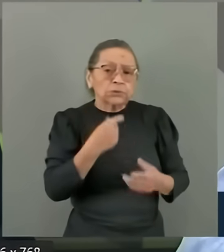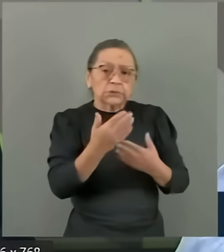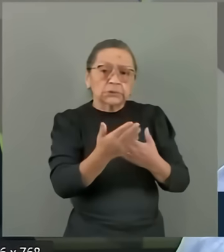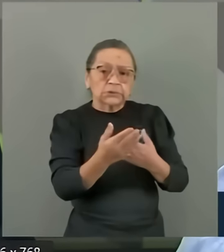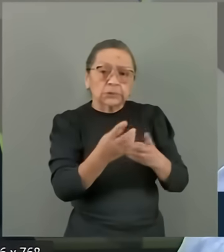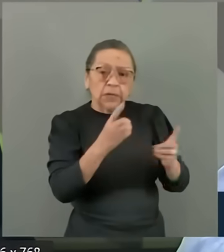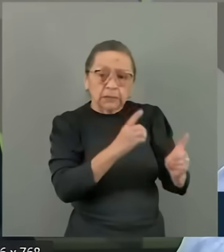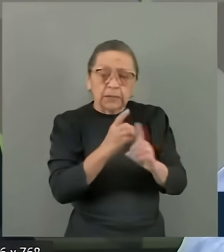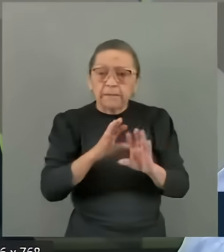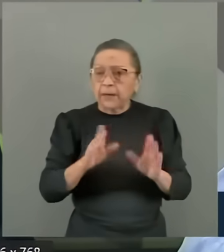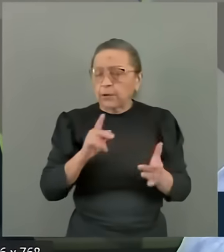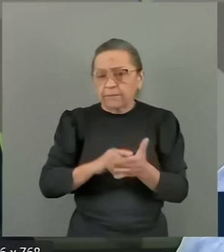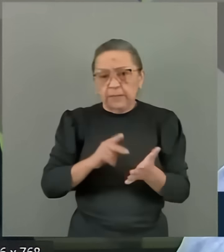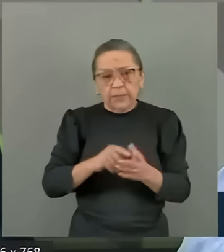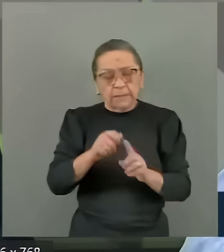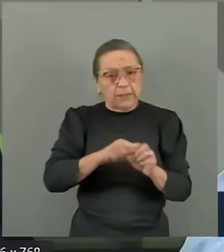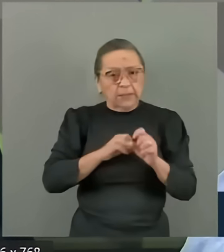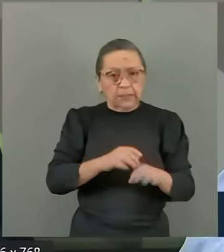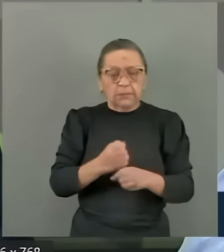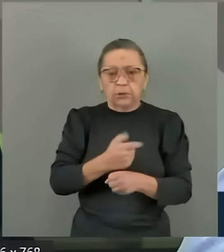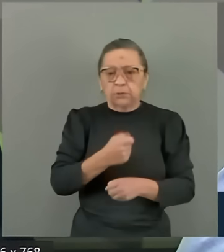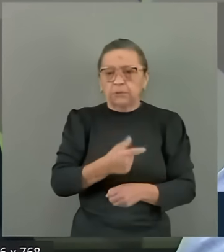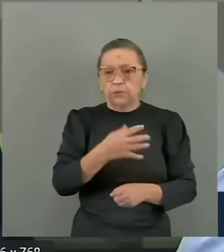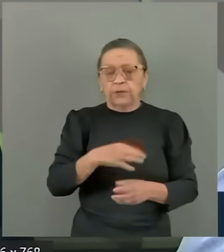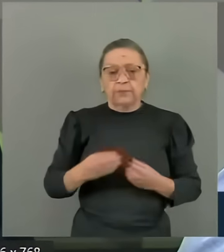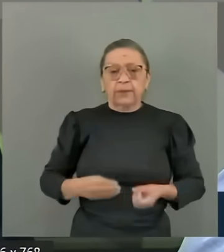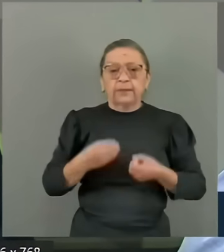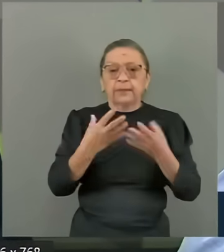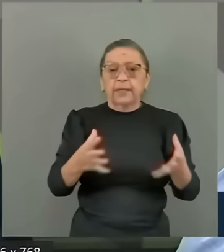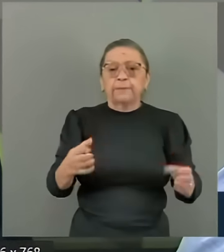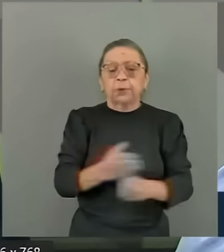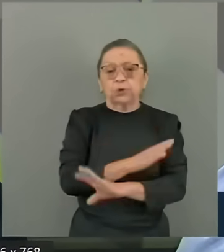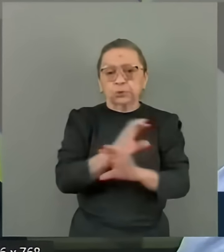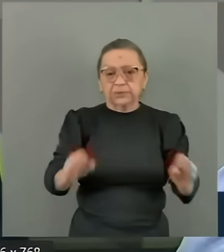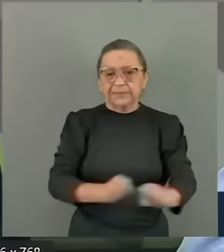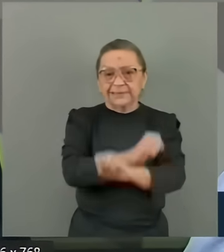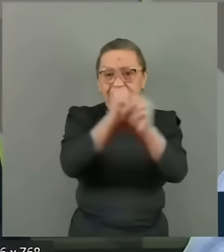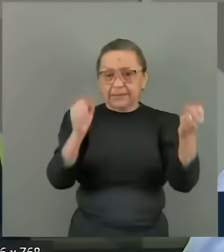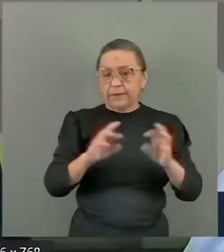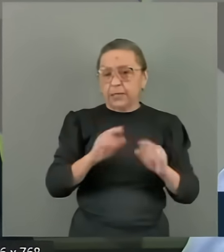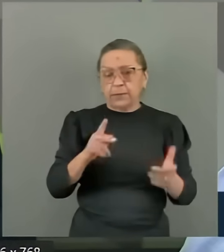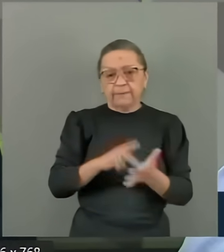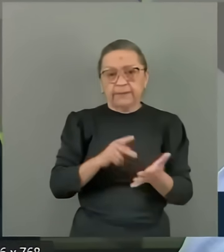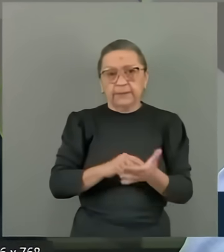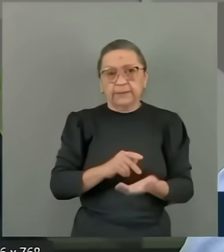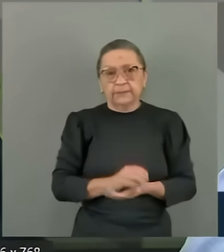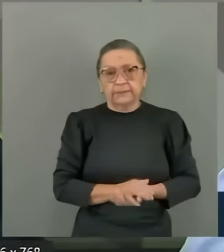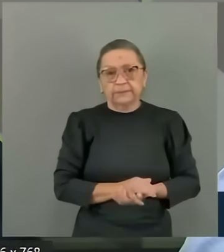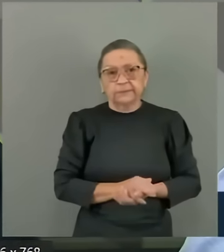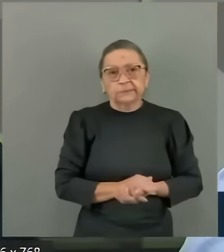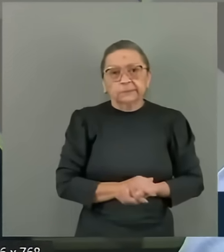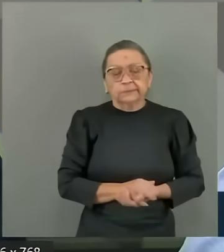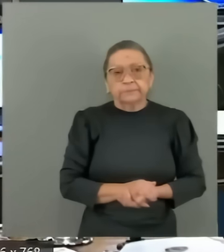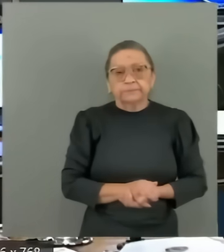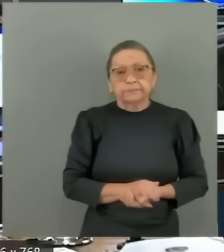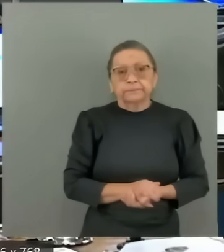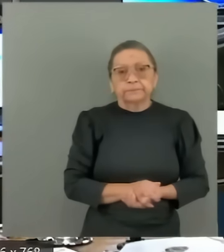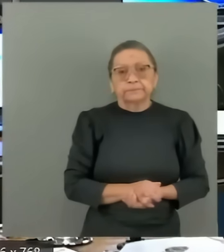não é verdade que em setembro de 24 foi entregue esse sistema. Não é verdade isso.